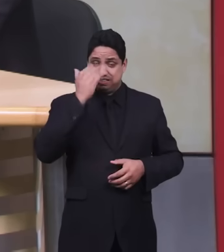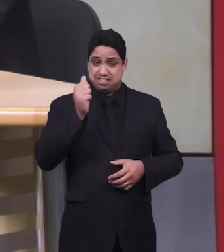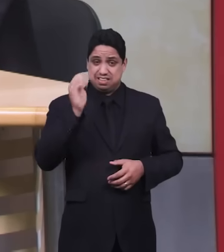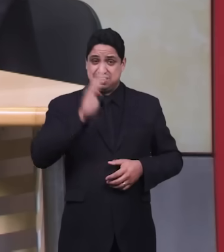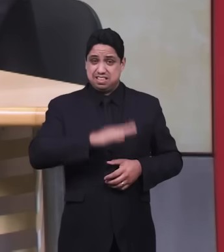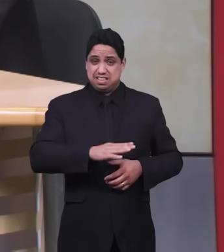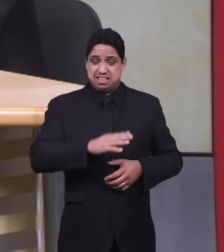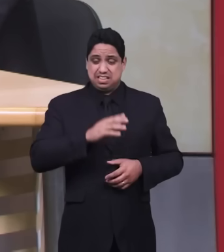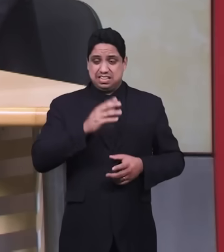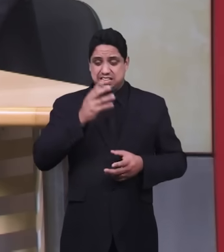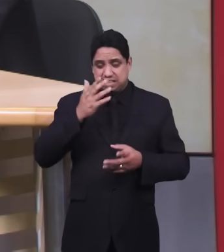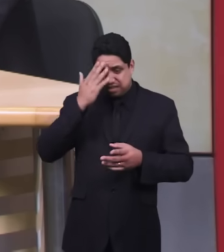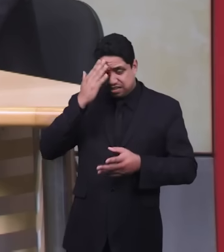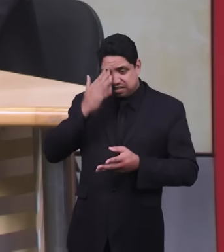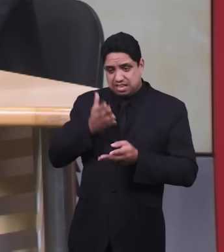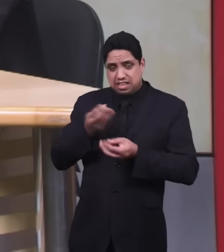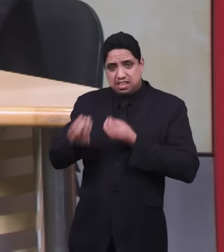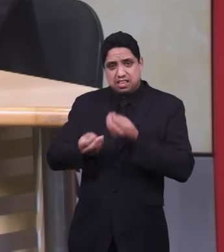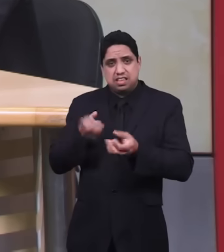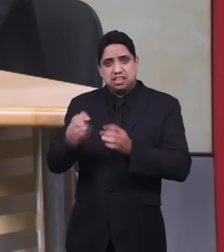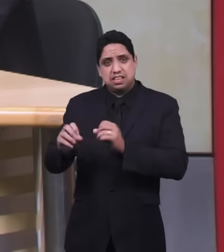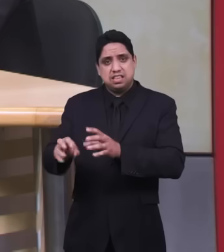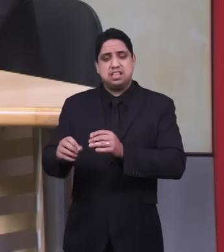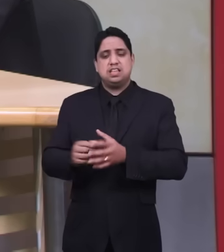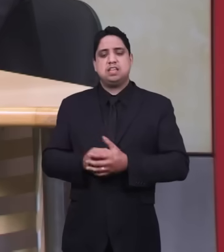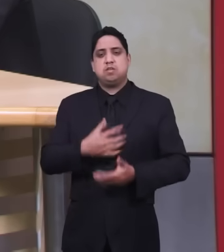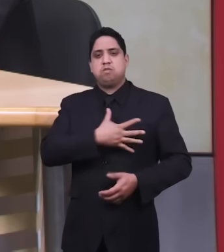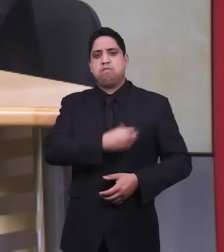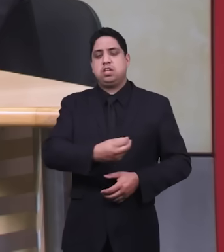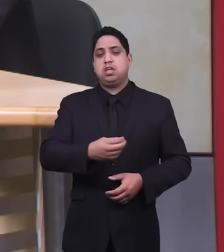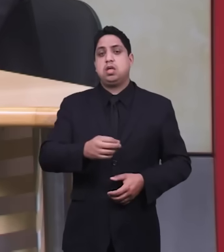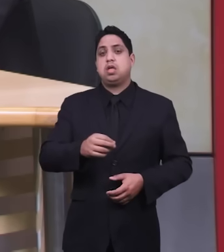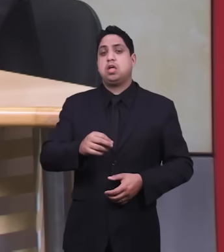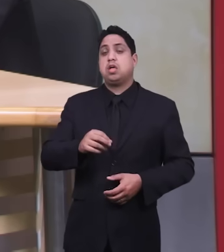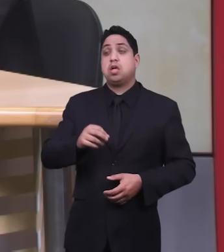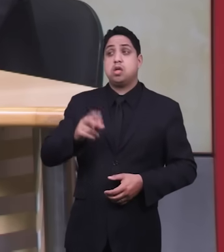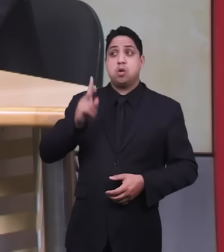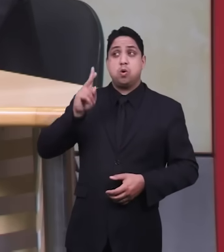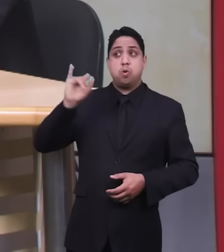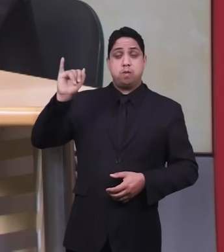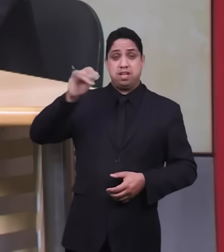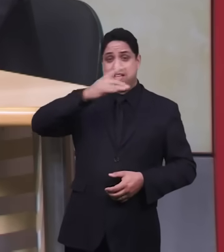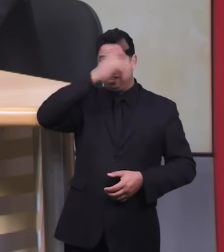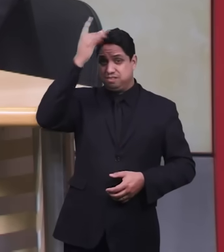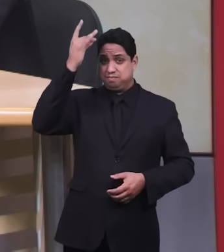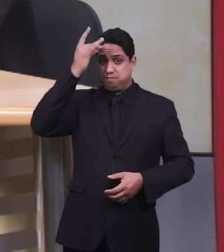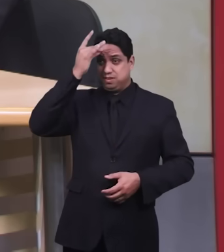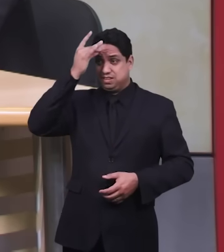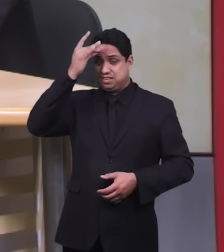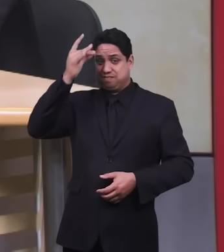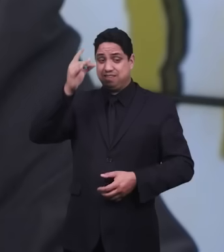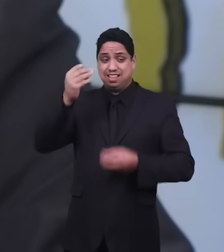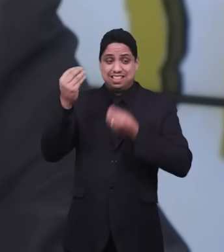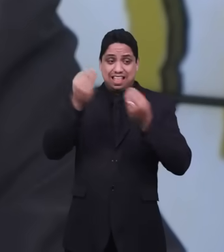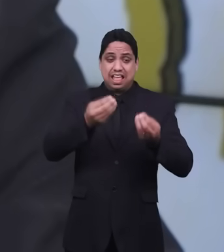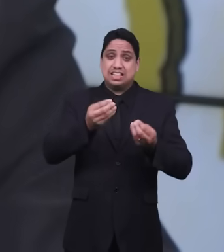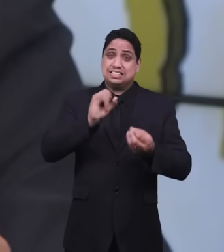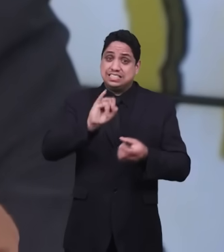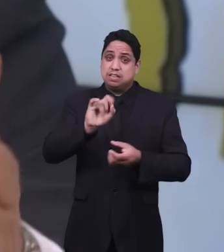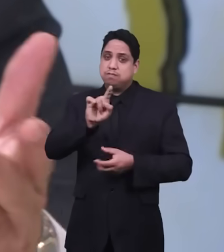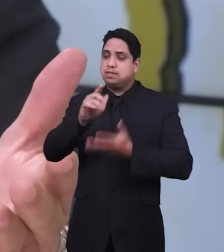boas dádivas aos vossos filhos, quanto mais dará o Pai Celestial o Espírito Santo àqueles que lhe o pedirem.